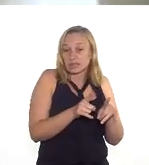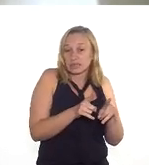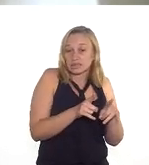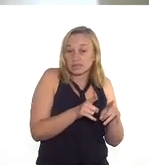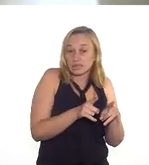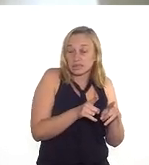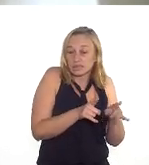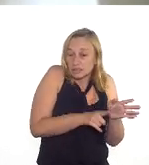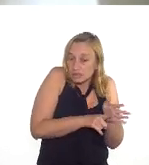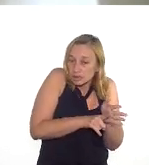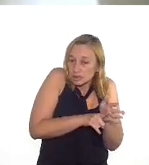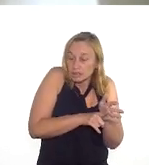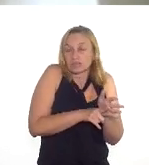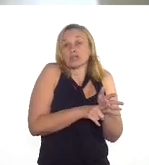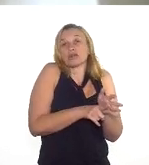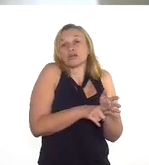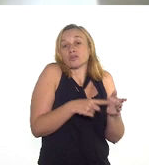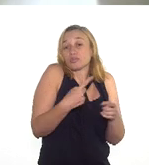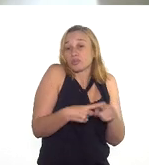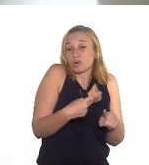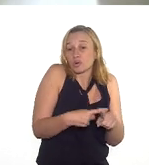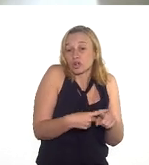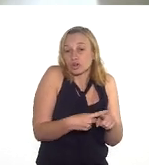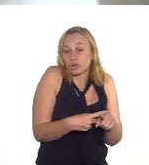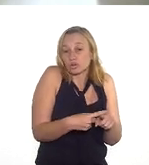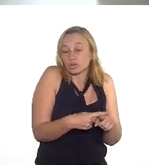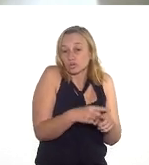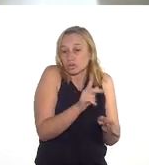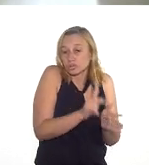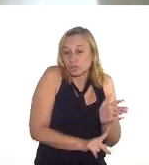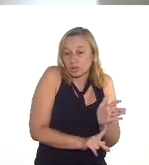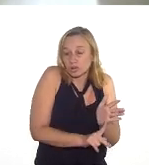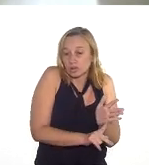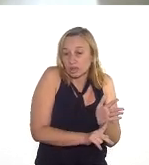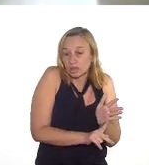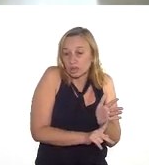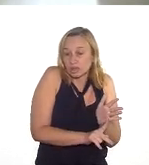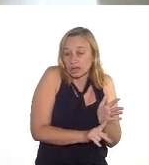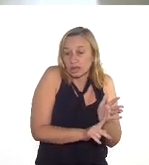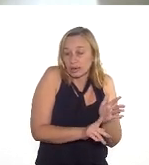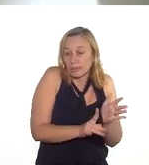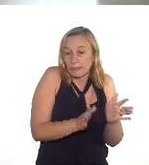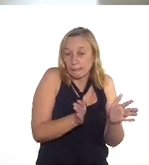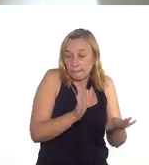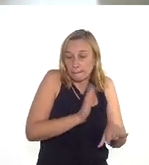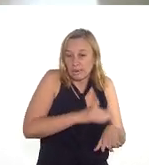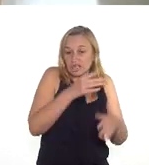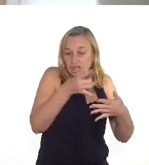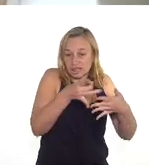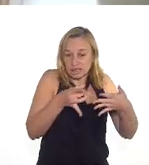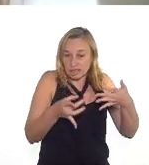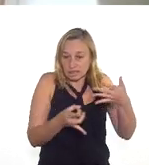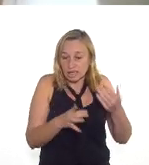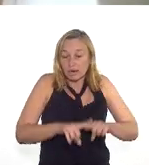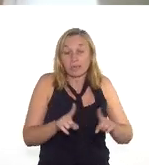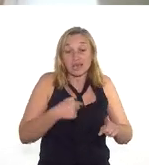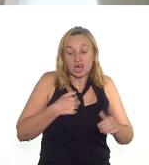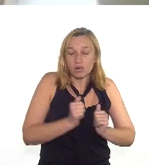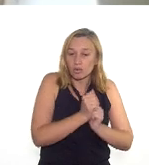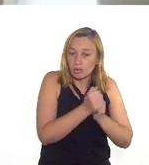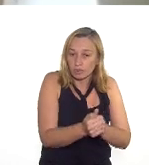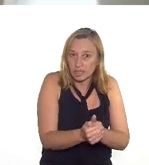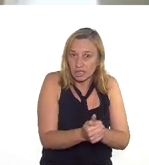vamos dizer assim, porque os projetos eram mais bem documentados, mas até onde eu